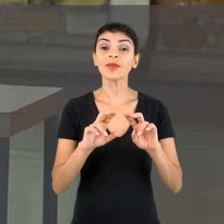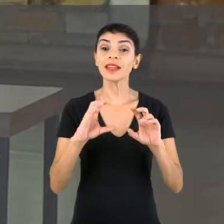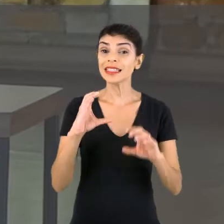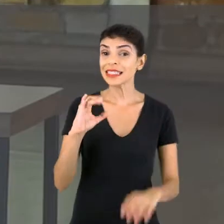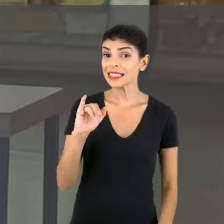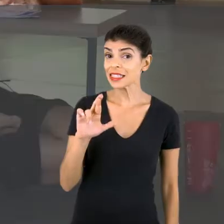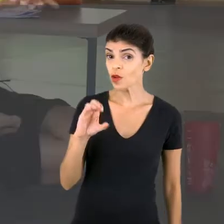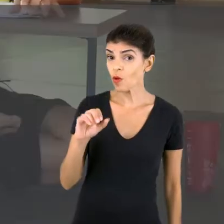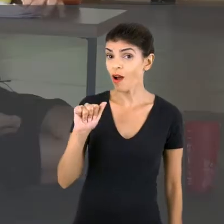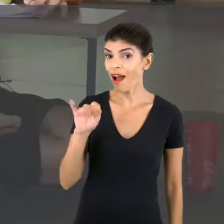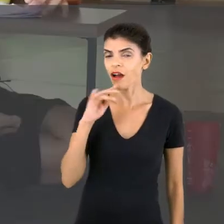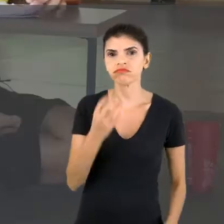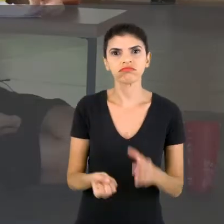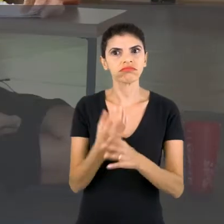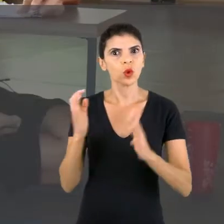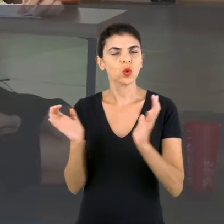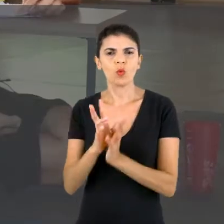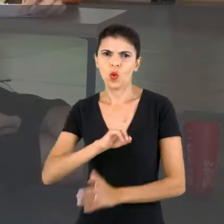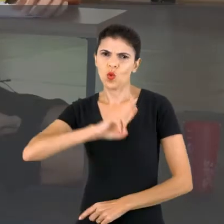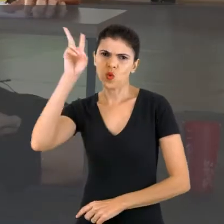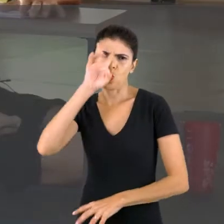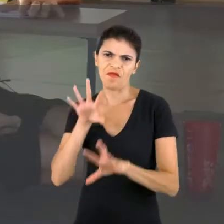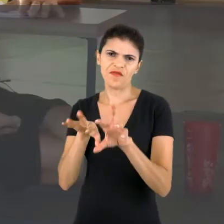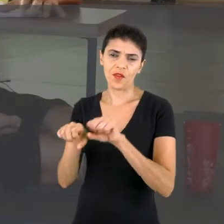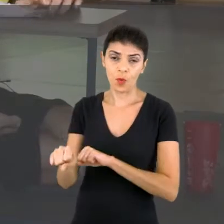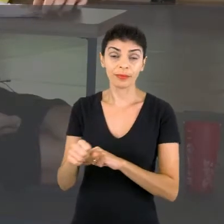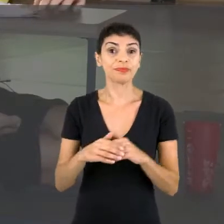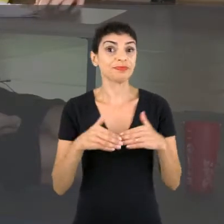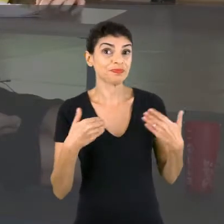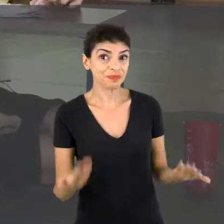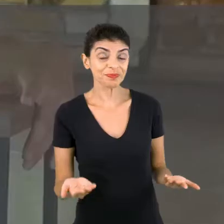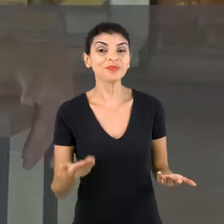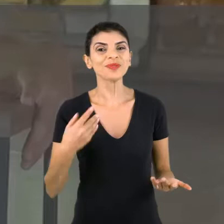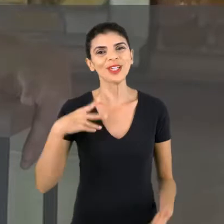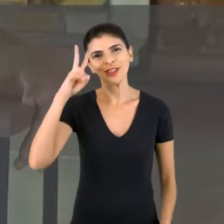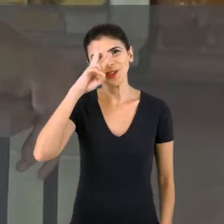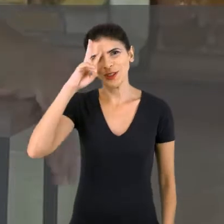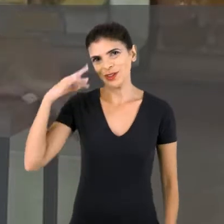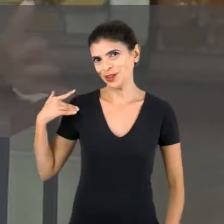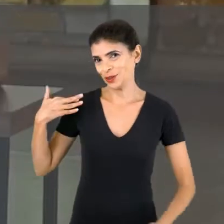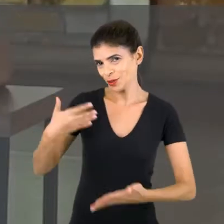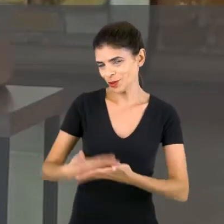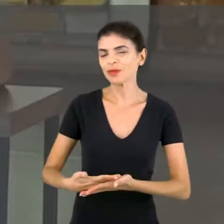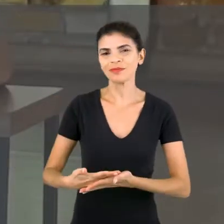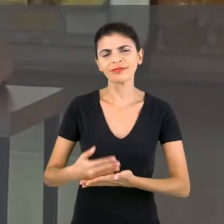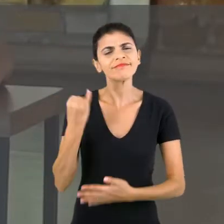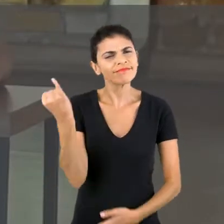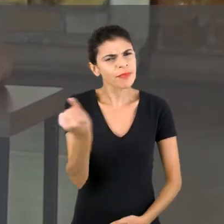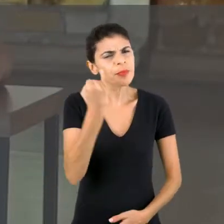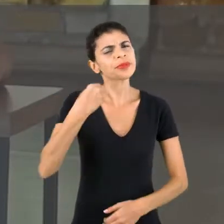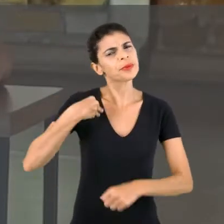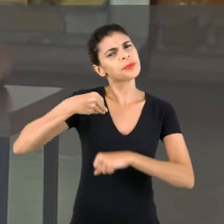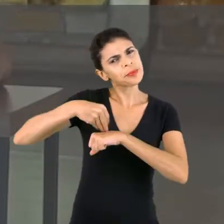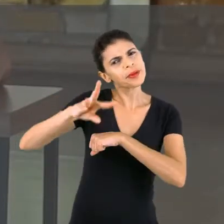uma das turmas com maior volume, né, de que se formou na escola de circo. Bom, essa é a nossa história. Eu